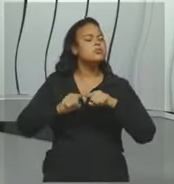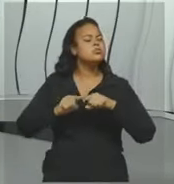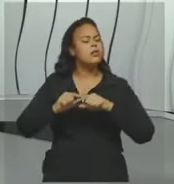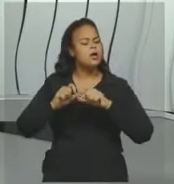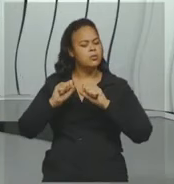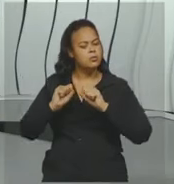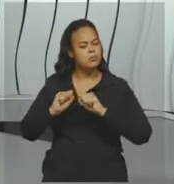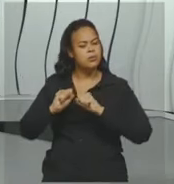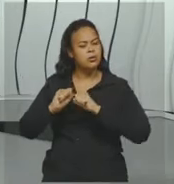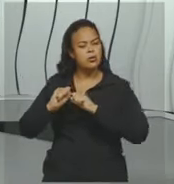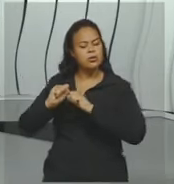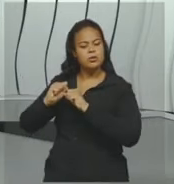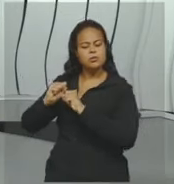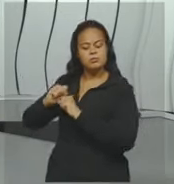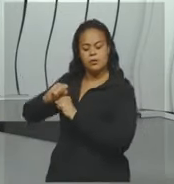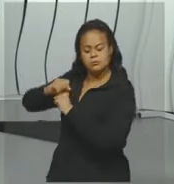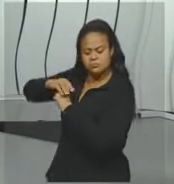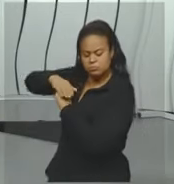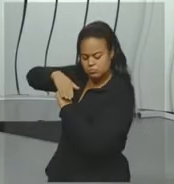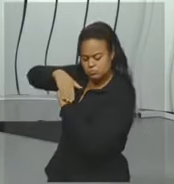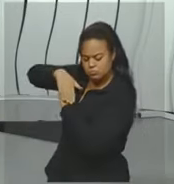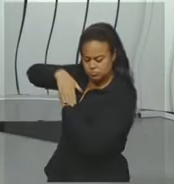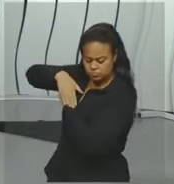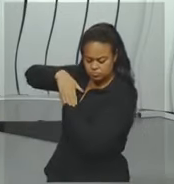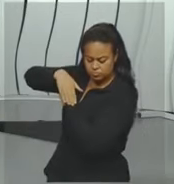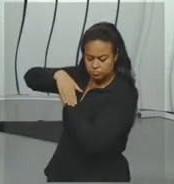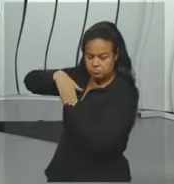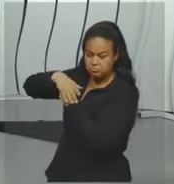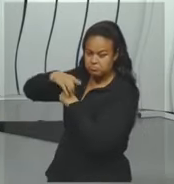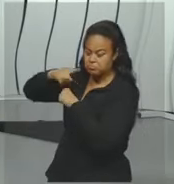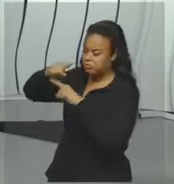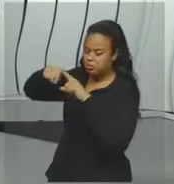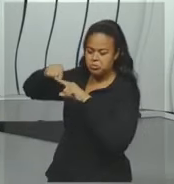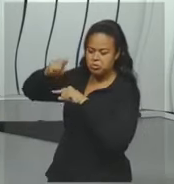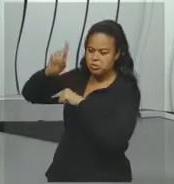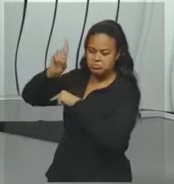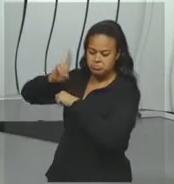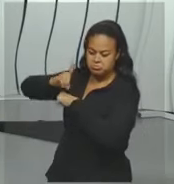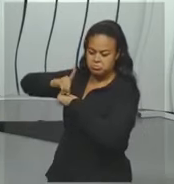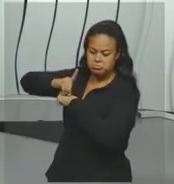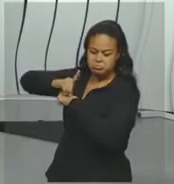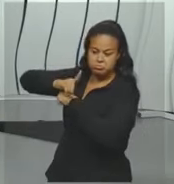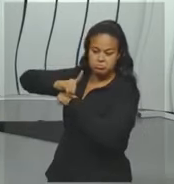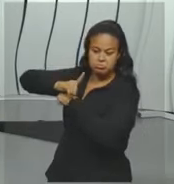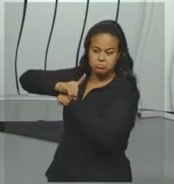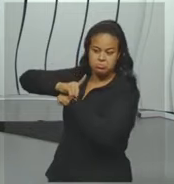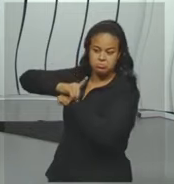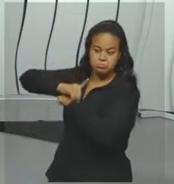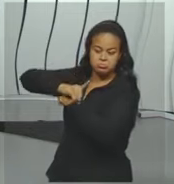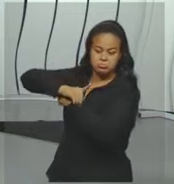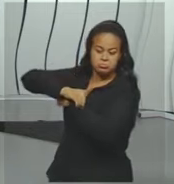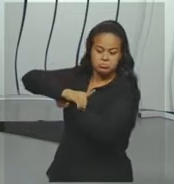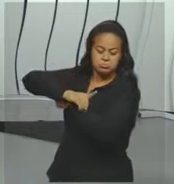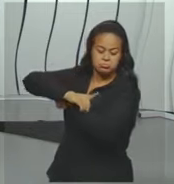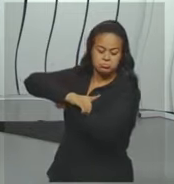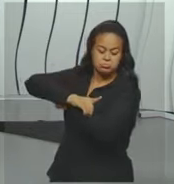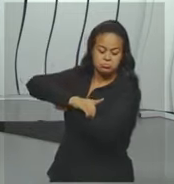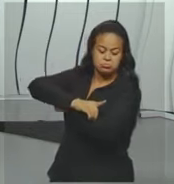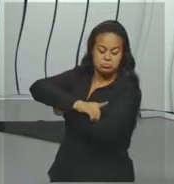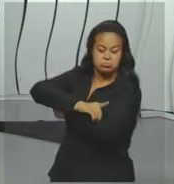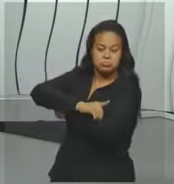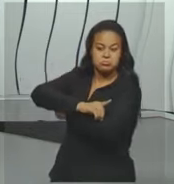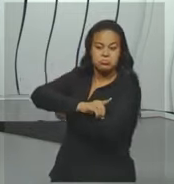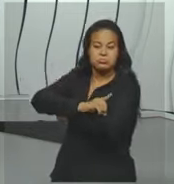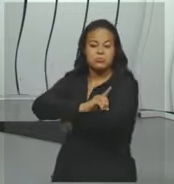nível ou mais baixo, né, dessa região aqui, ó, para uma região elevada, ou o contrário, né, para descer com